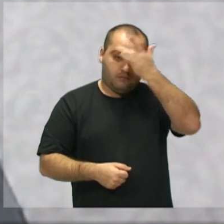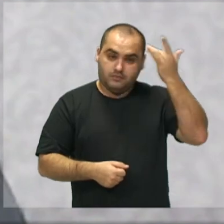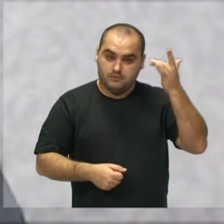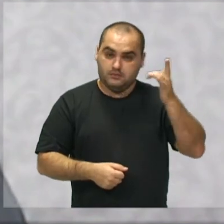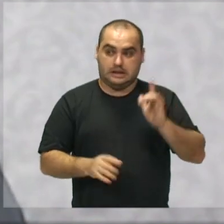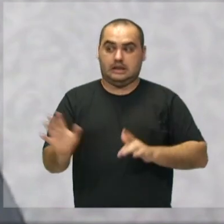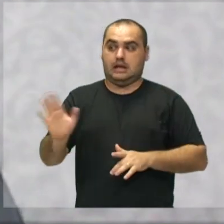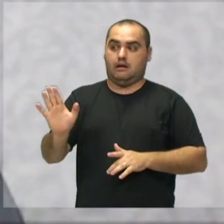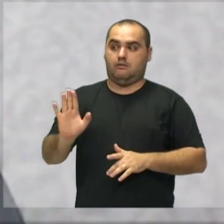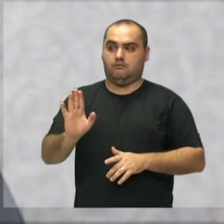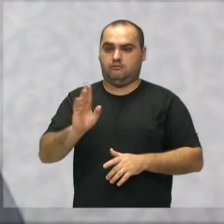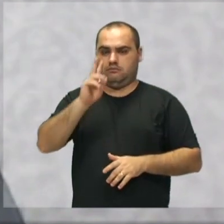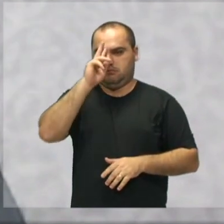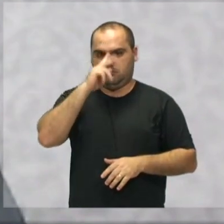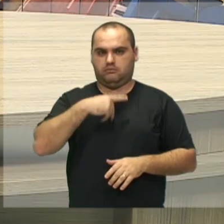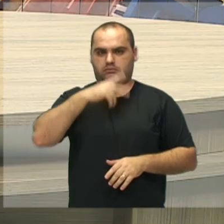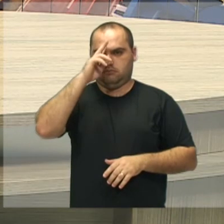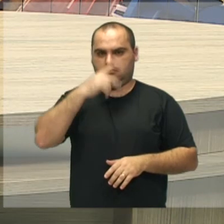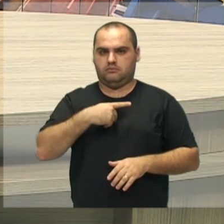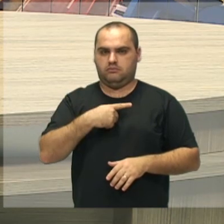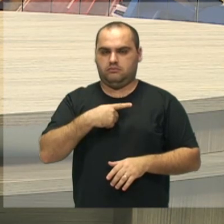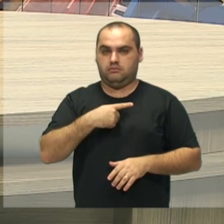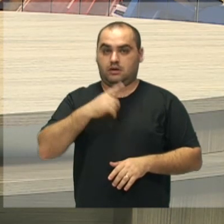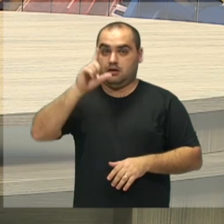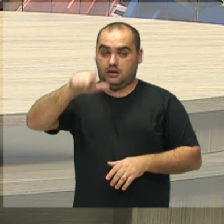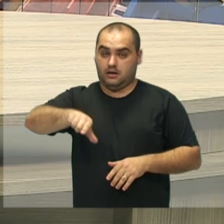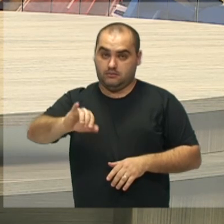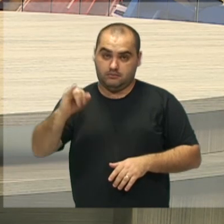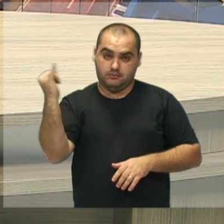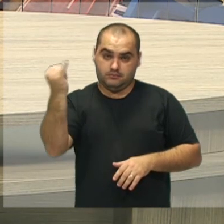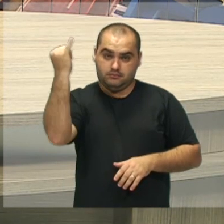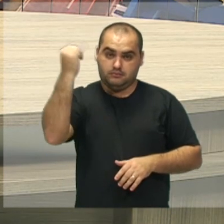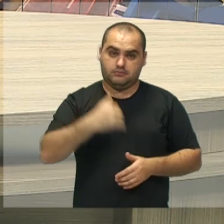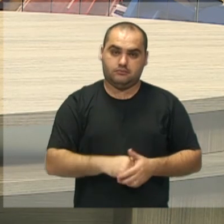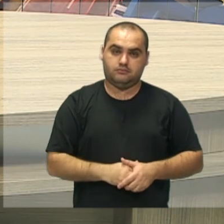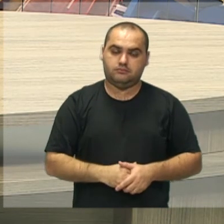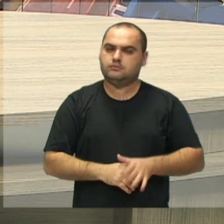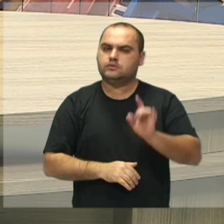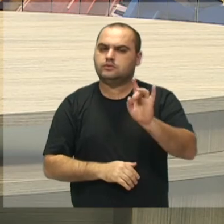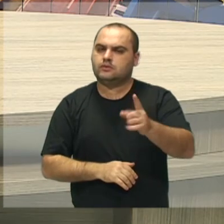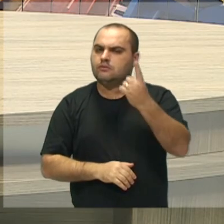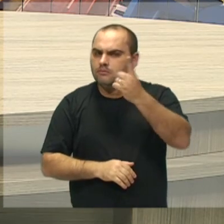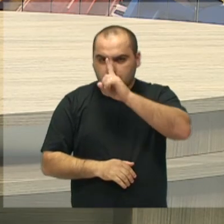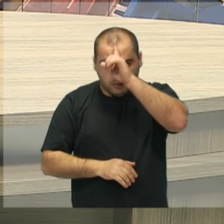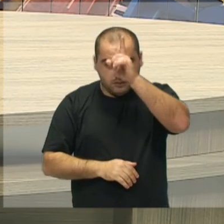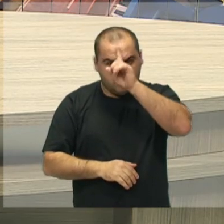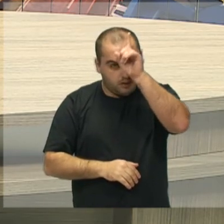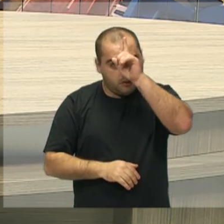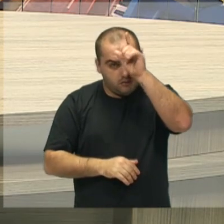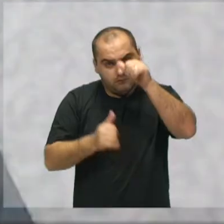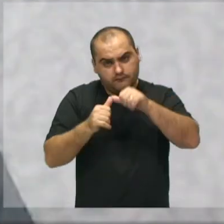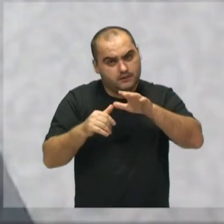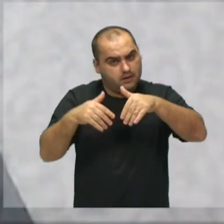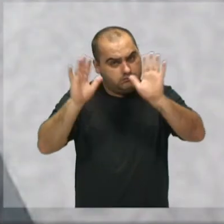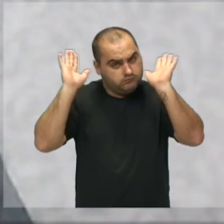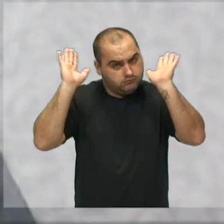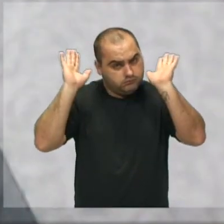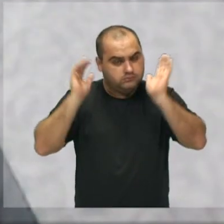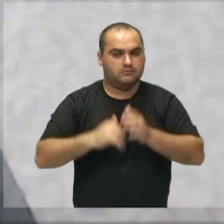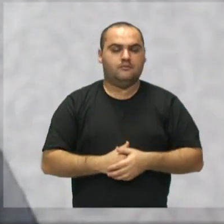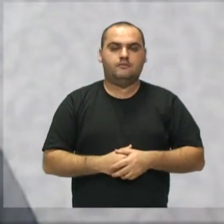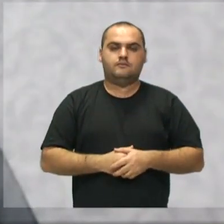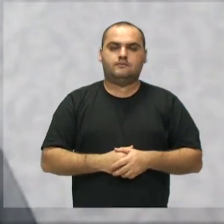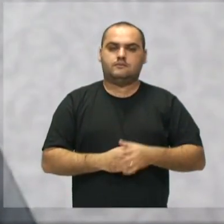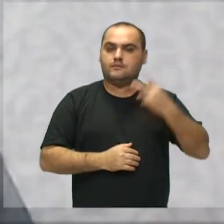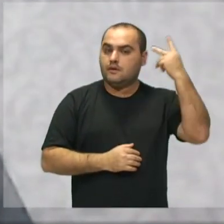si. Que esse é o mais importante. E gostaria de deixar apenas uma ideia aí no ar. O vereador é